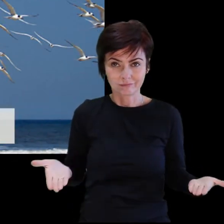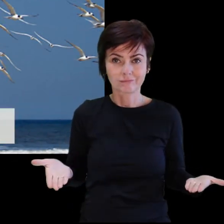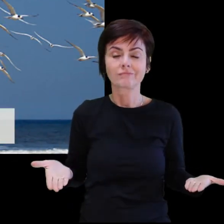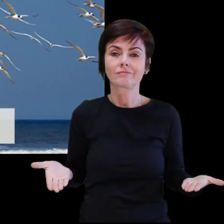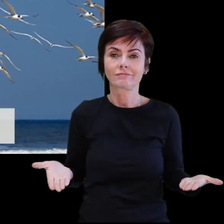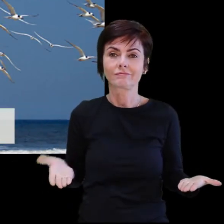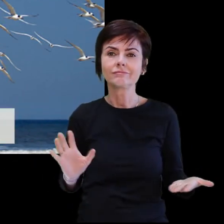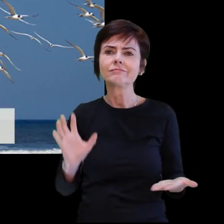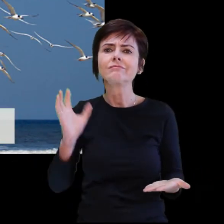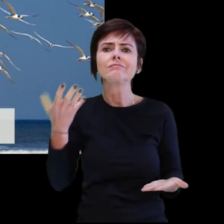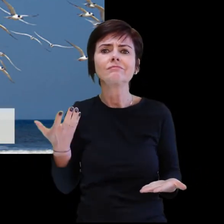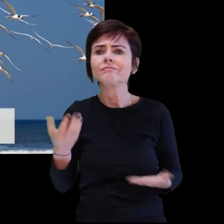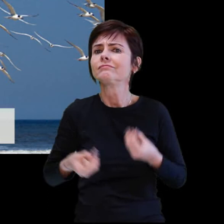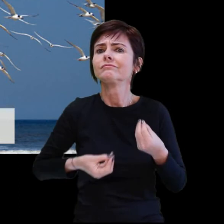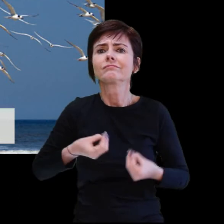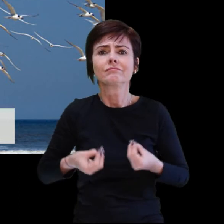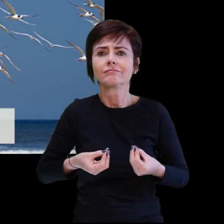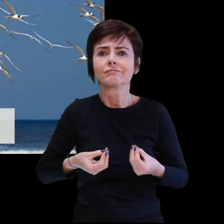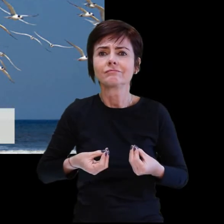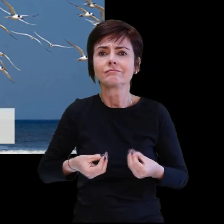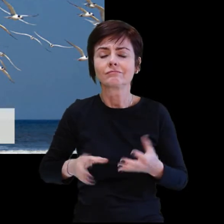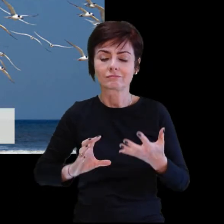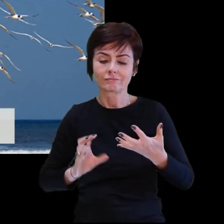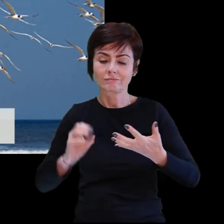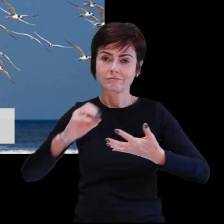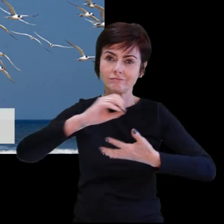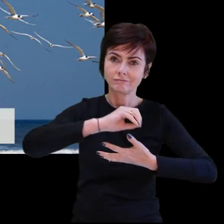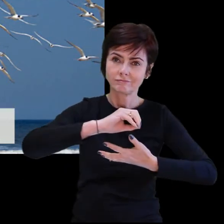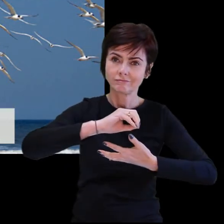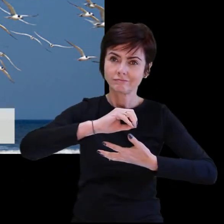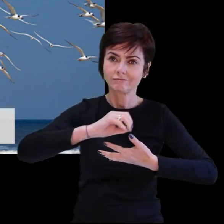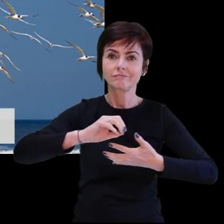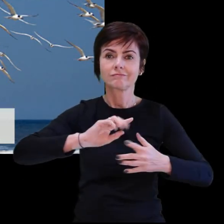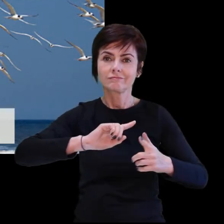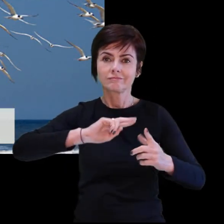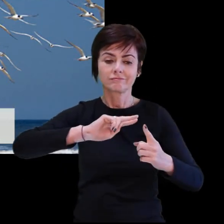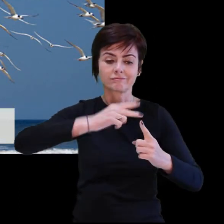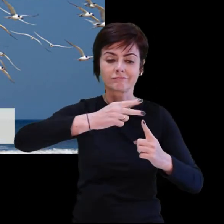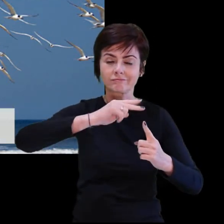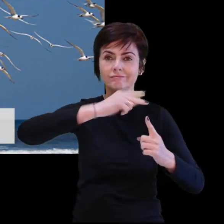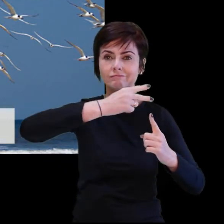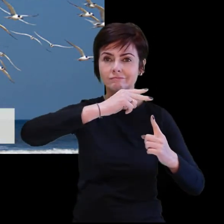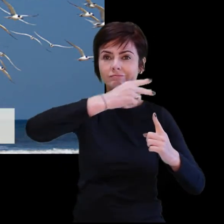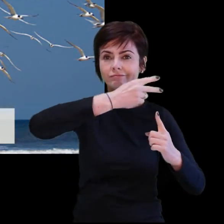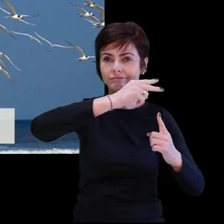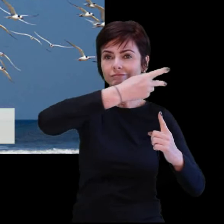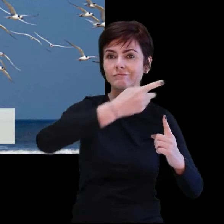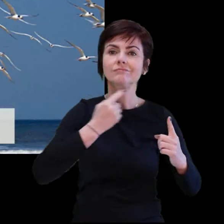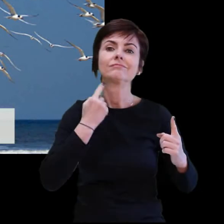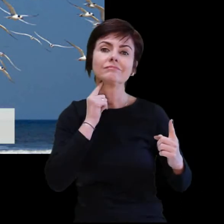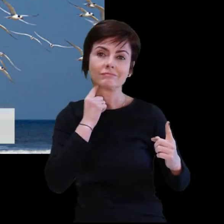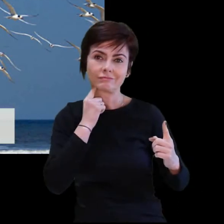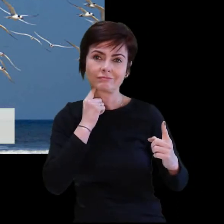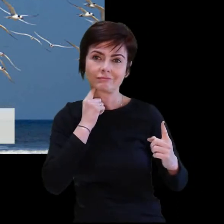ou amplificação biológica, ela acontece ao longo da cadeia trófica, né? Ela vai sendo aumentada porque cada